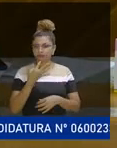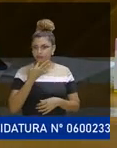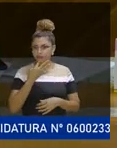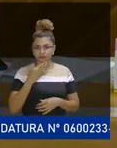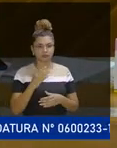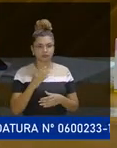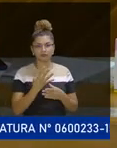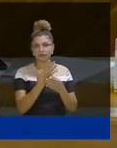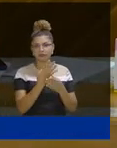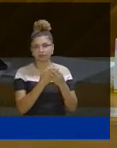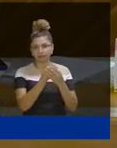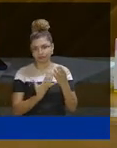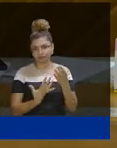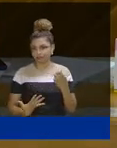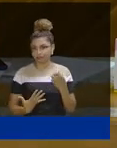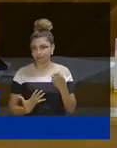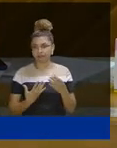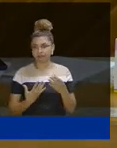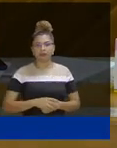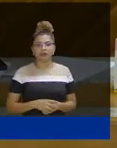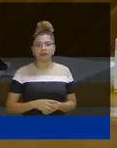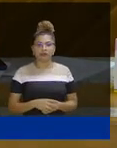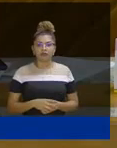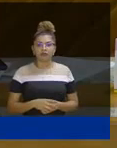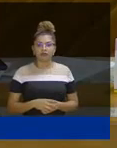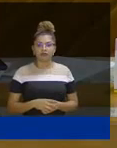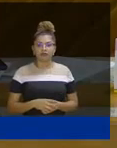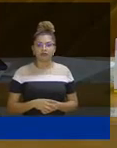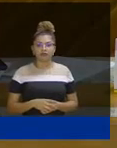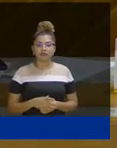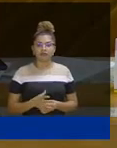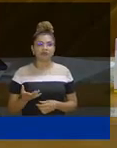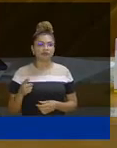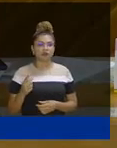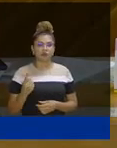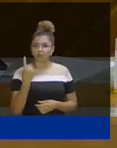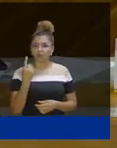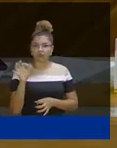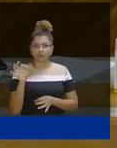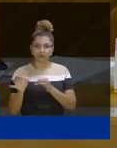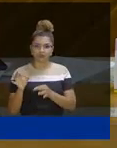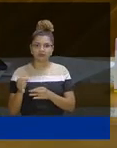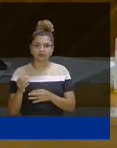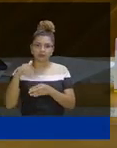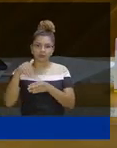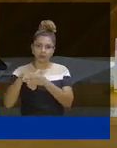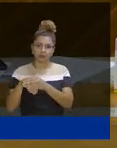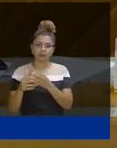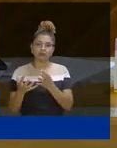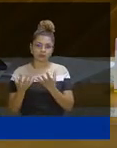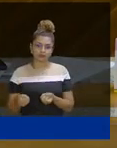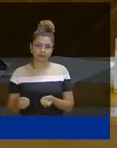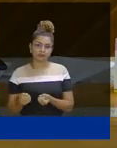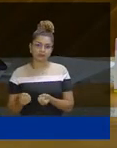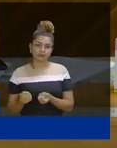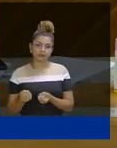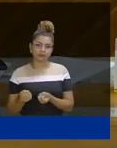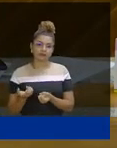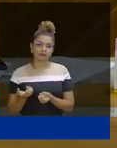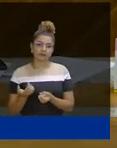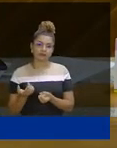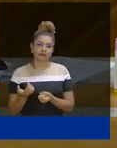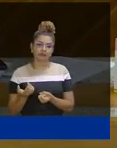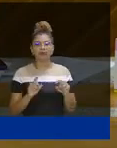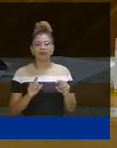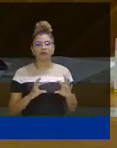dos embargos. É vencido o juiz Anselmo Gonçalves, nos termos dos